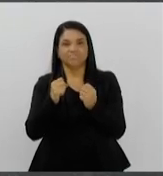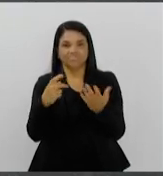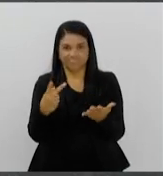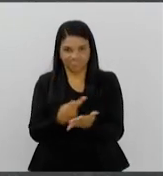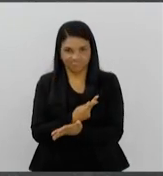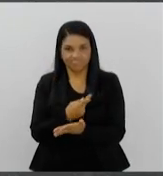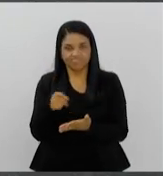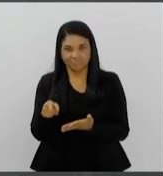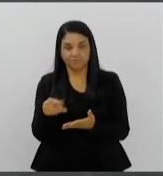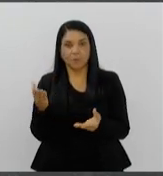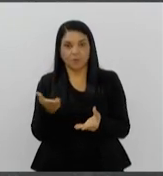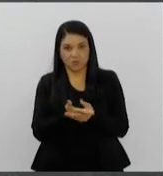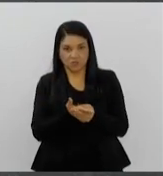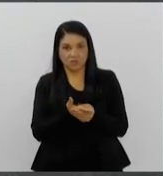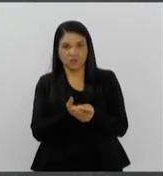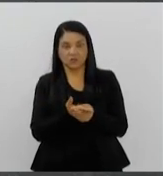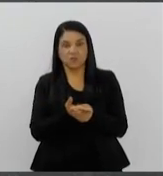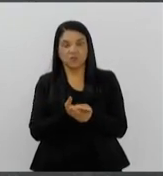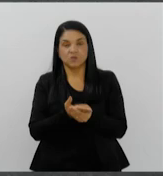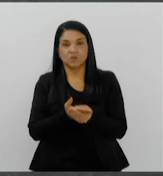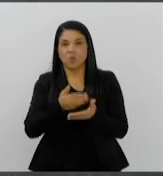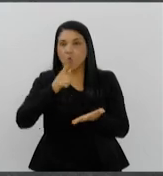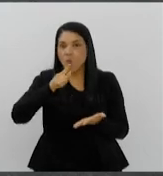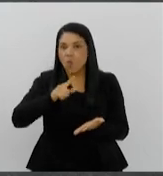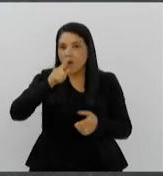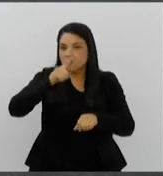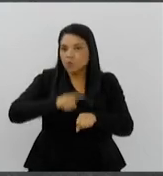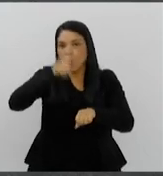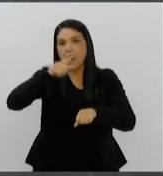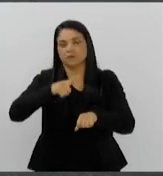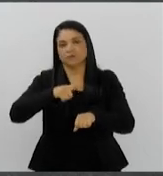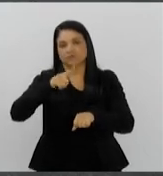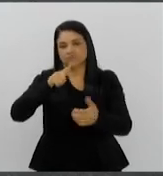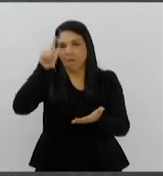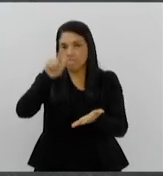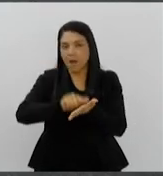no ato de apuração prévio, diga lá que não tem como